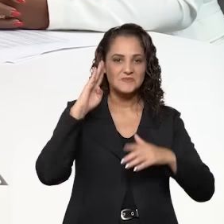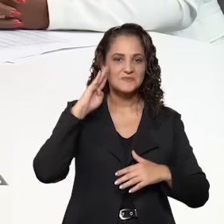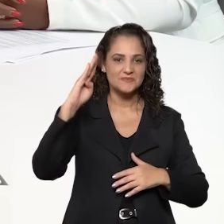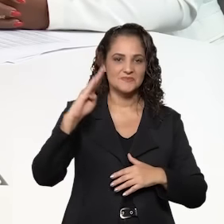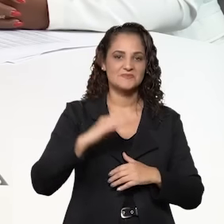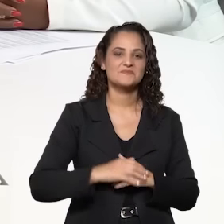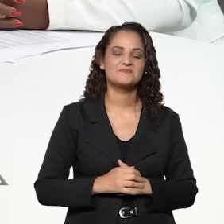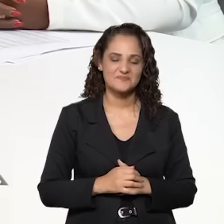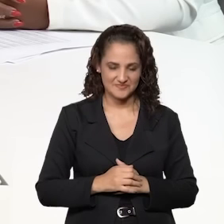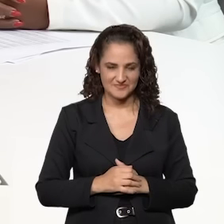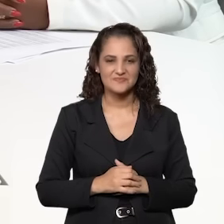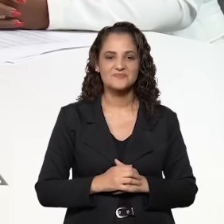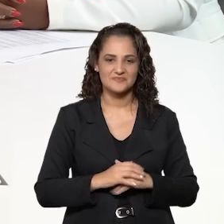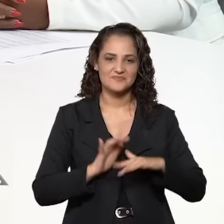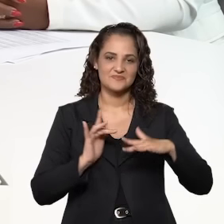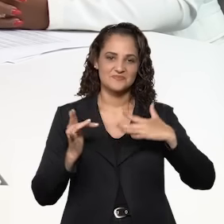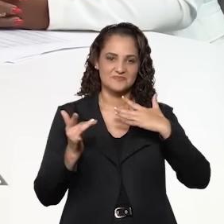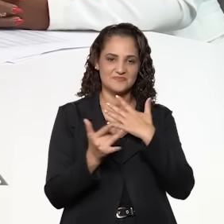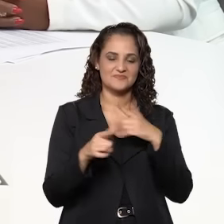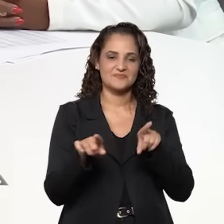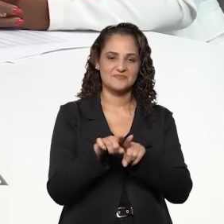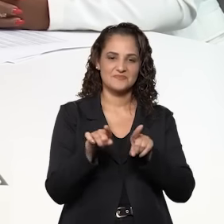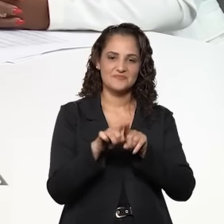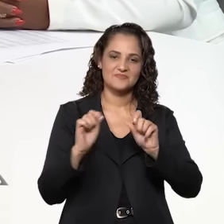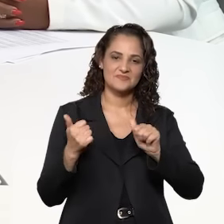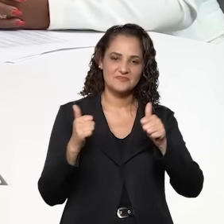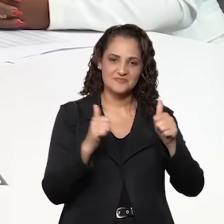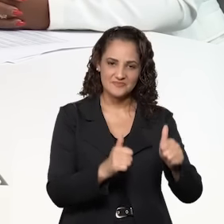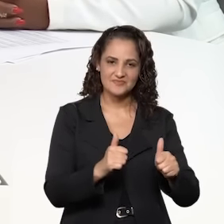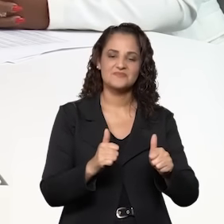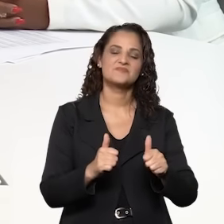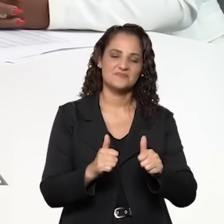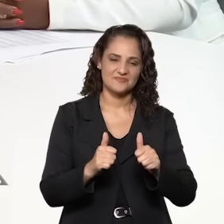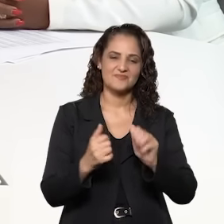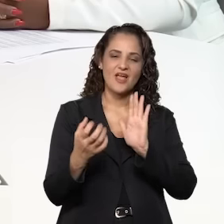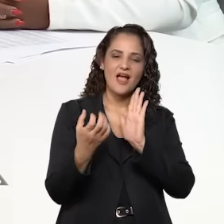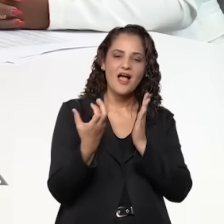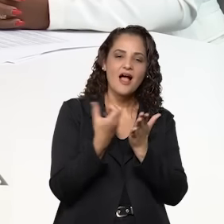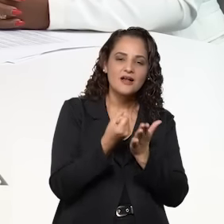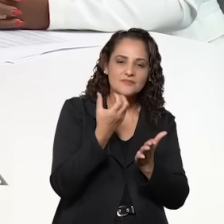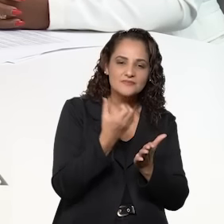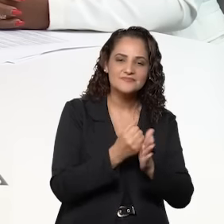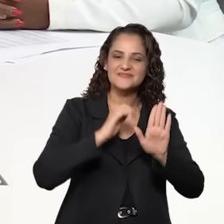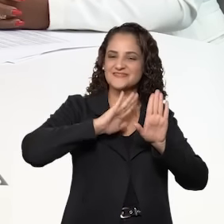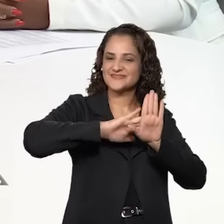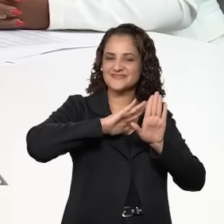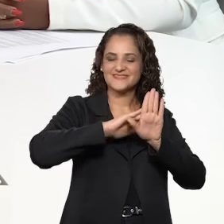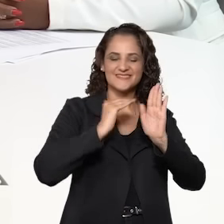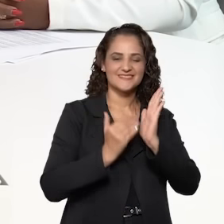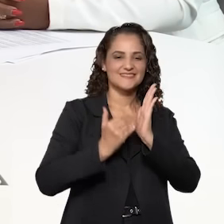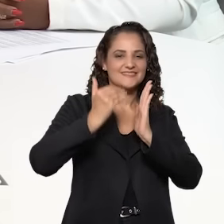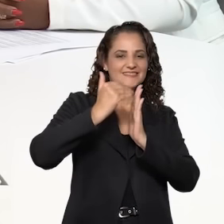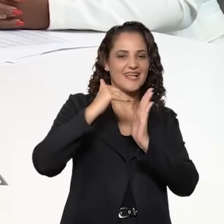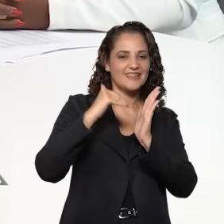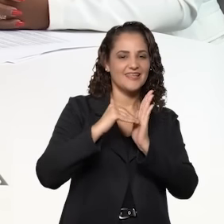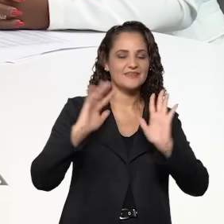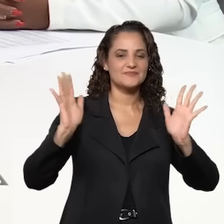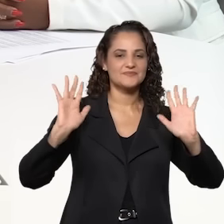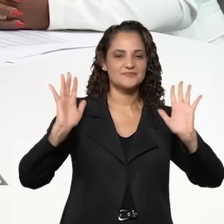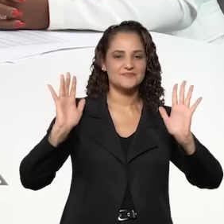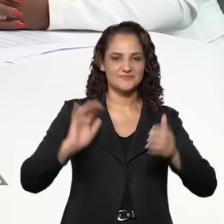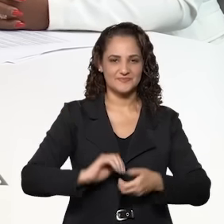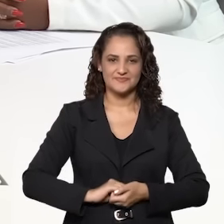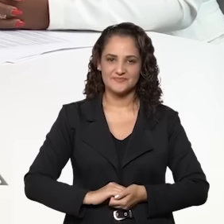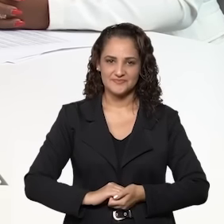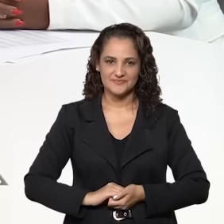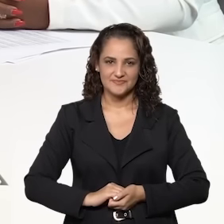insights está nas principais plataformas de streaming e nas redes sociais Siga a gente fica por dentro das gravações dos bastidores